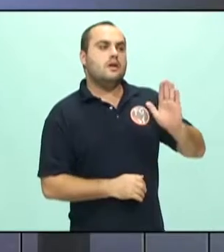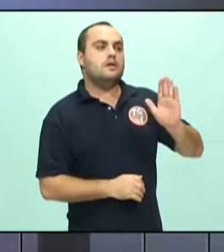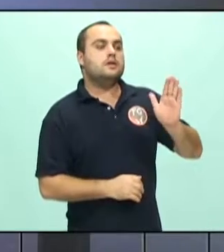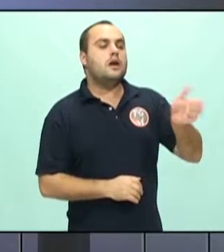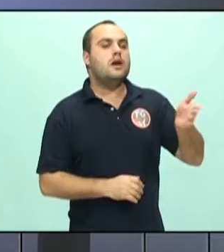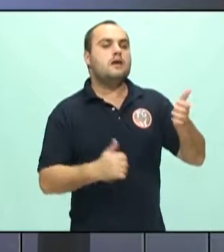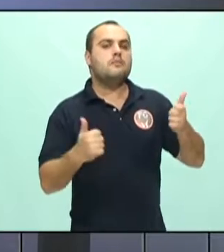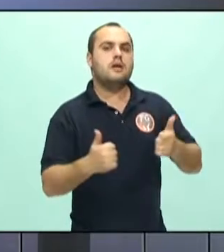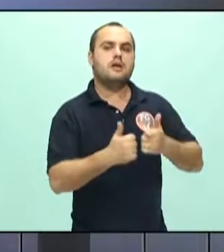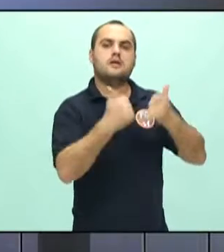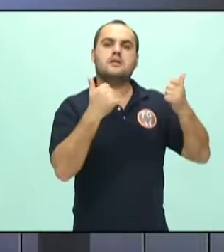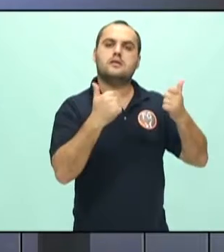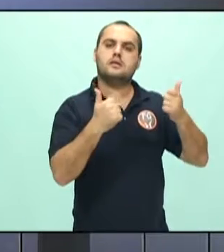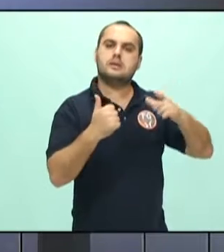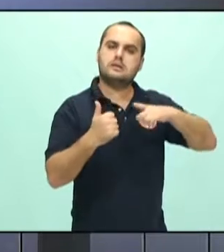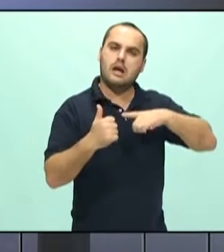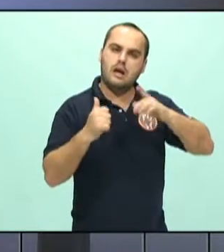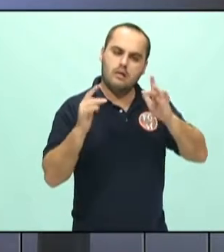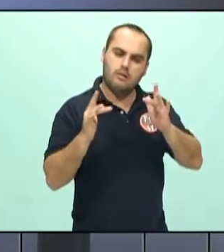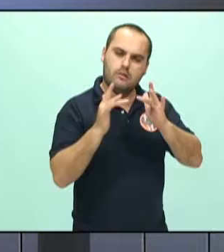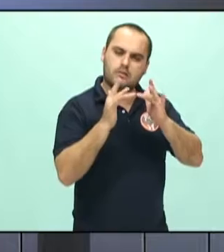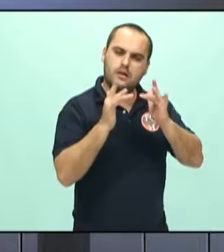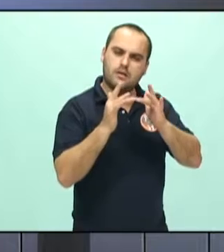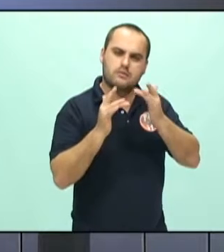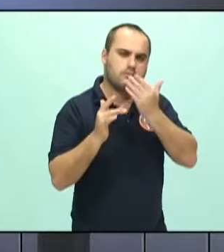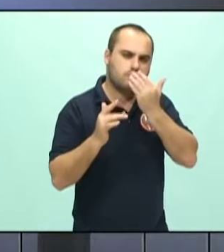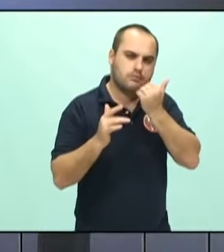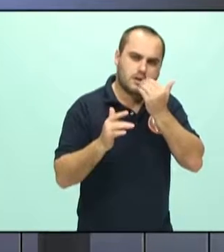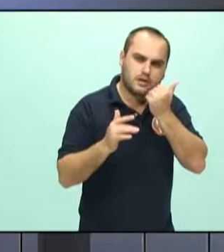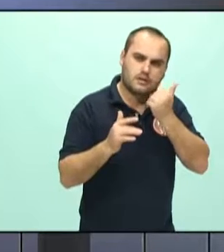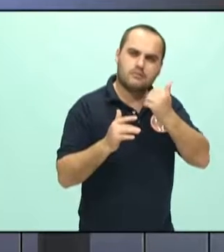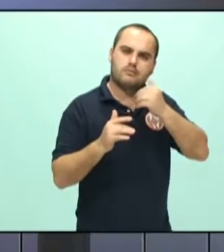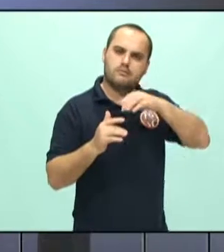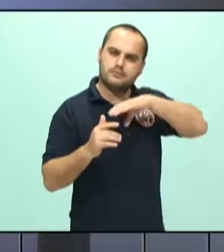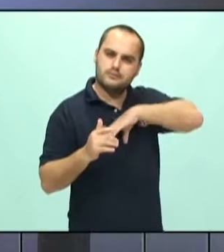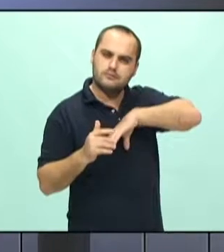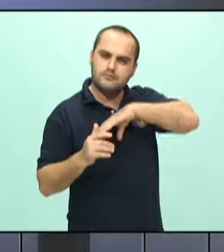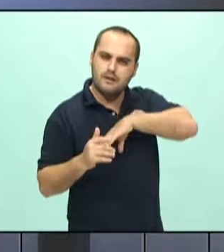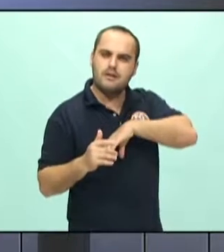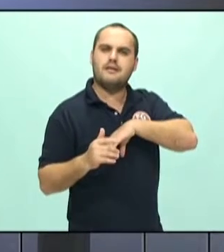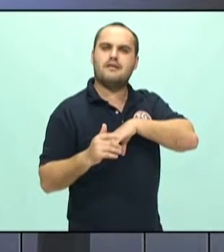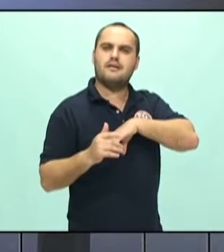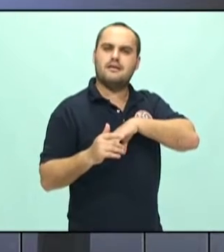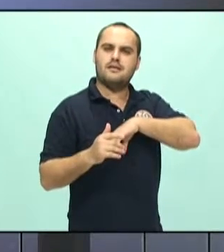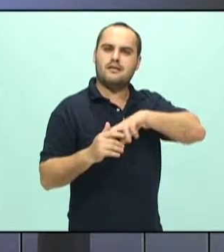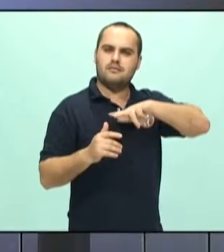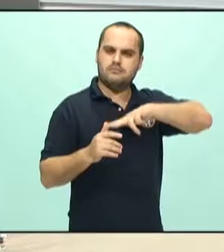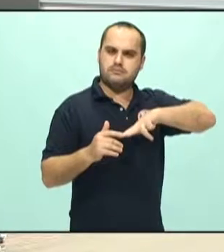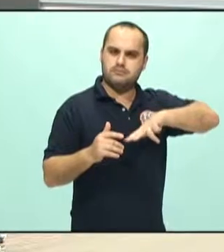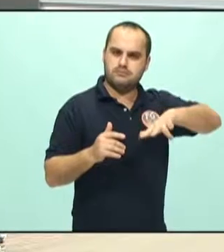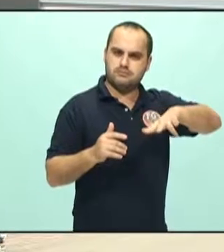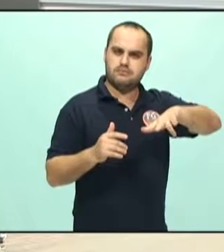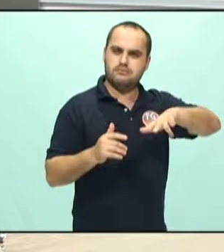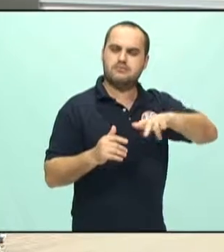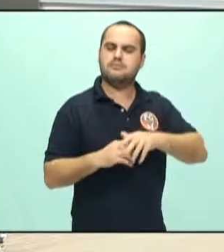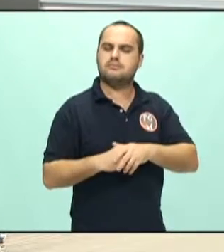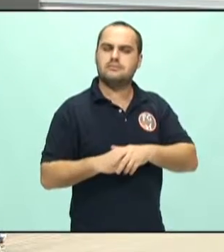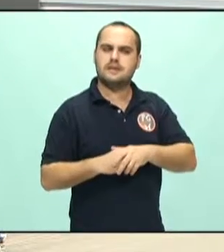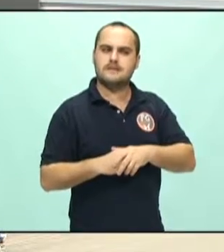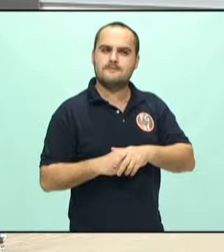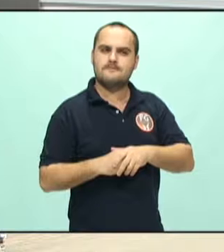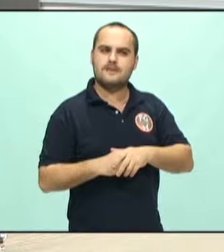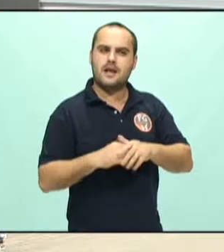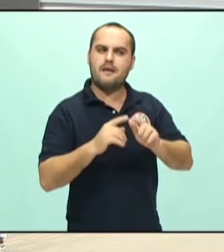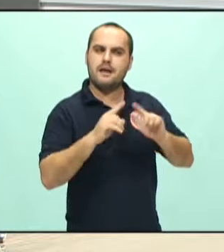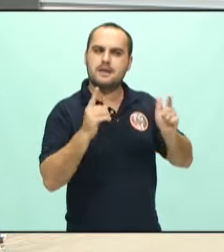tradicional que tem uma ligação com a culinária cultura típica mas que começou a trabalhar se esses conceitos de